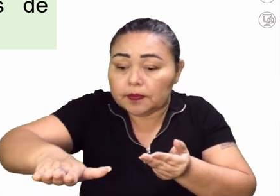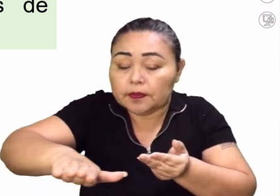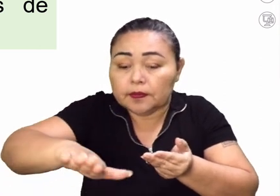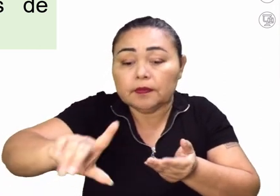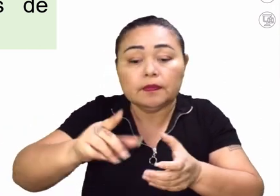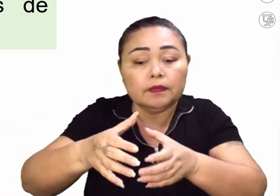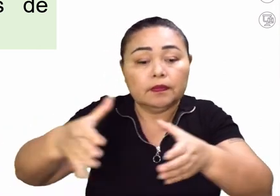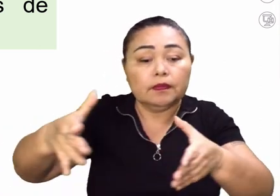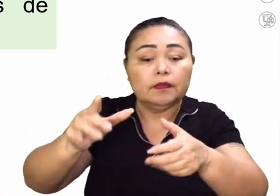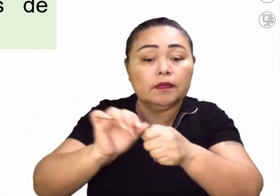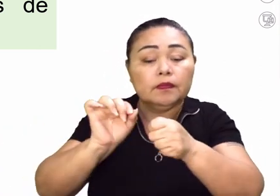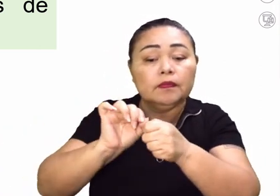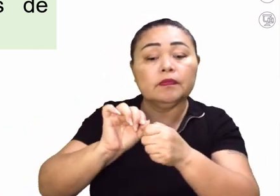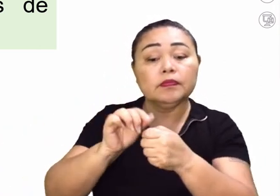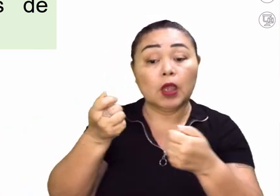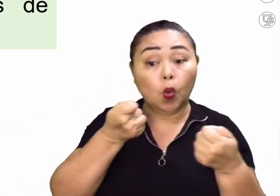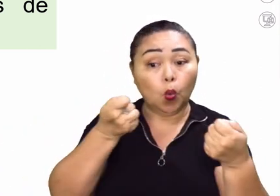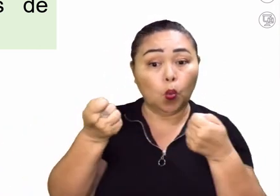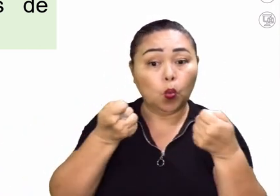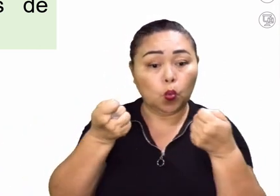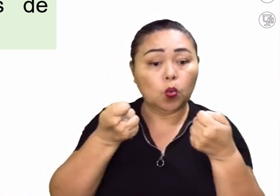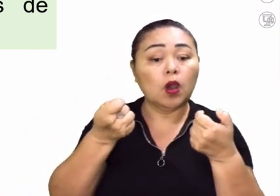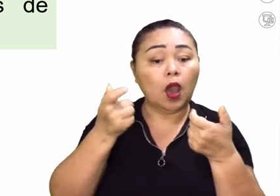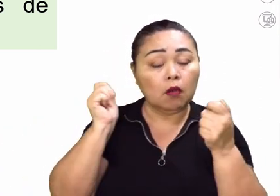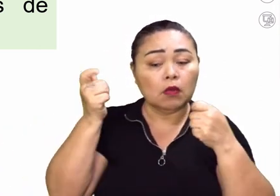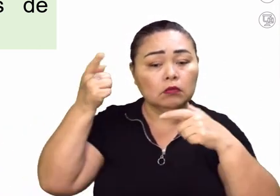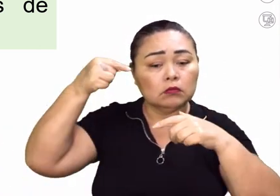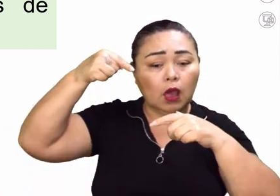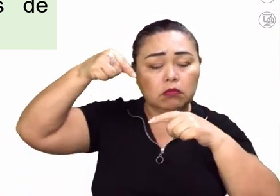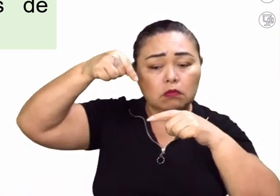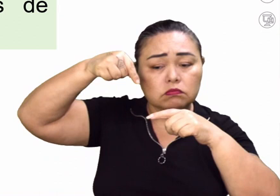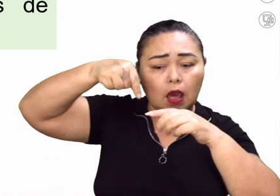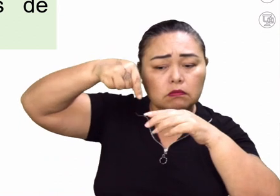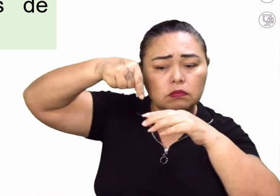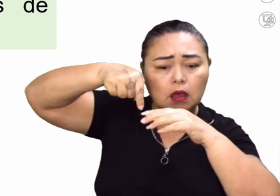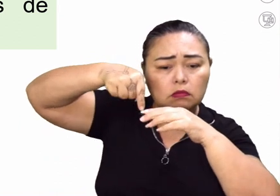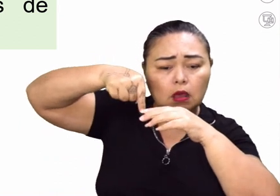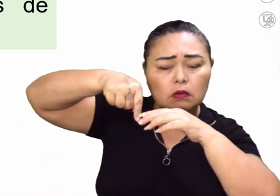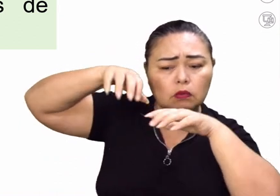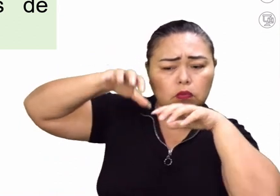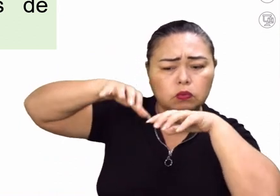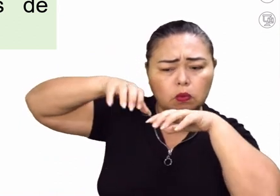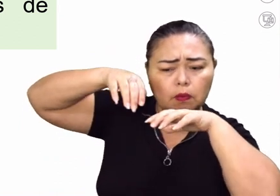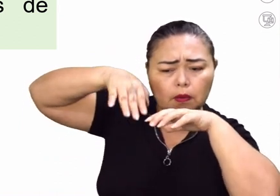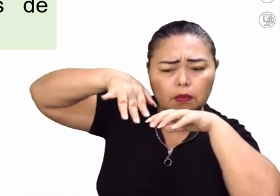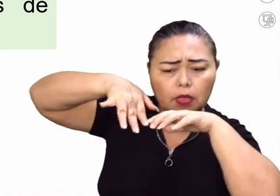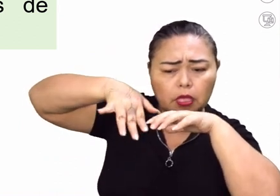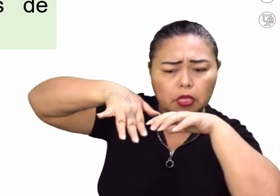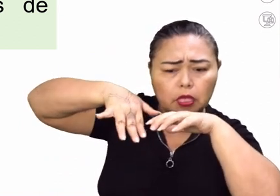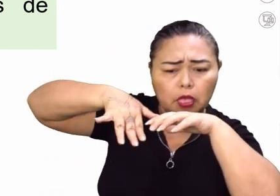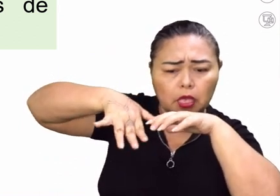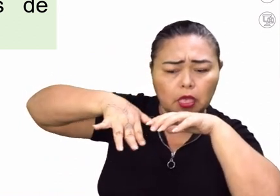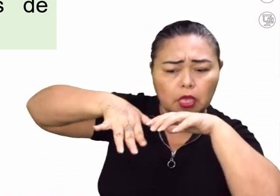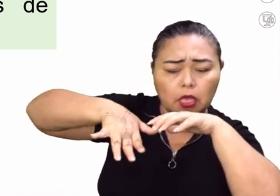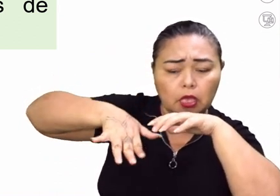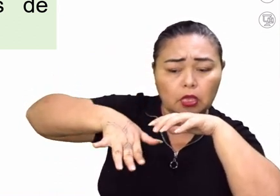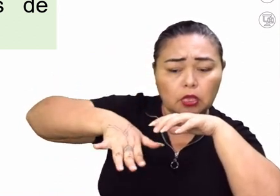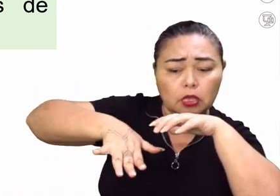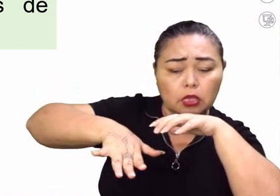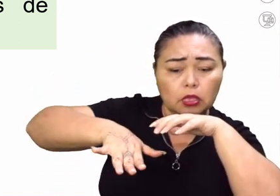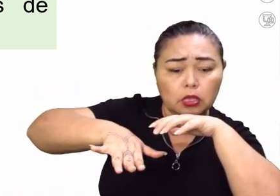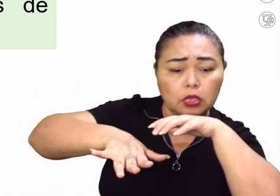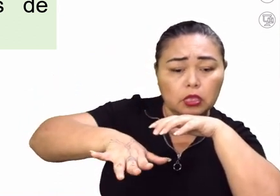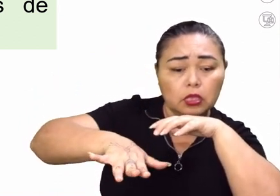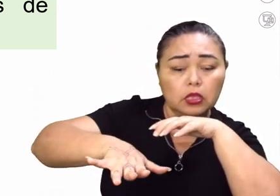se eles não forem controlados podem se aprofundar cada vez que chover com escoamento que ocorre no